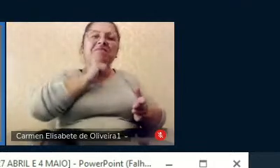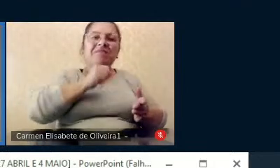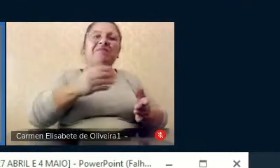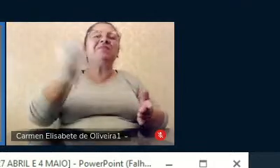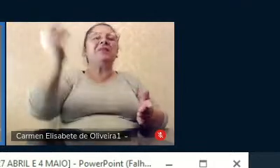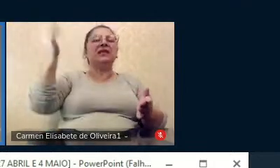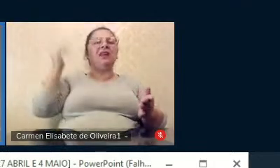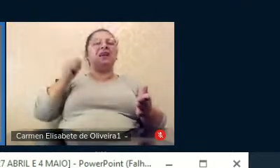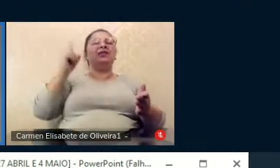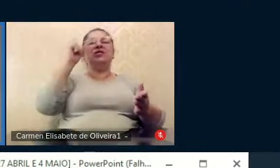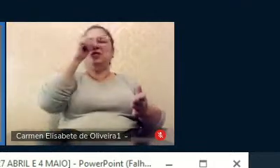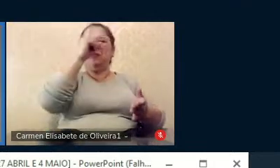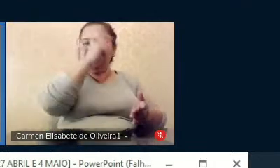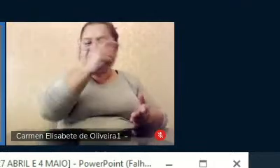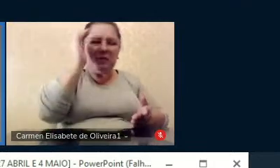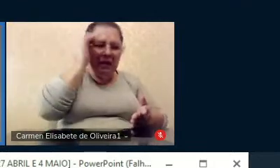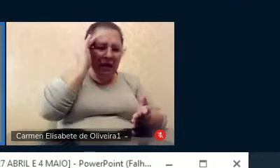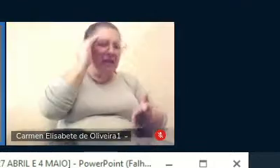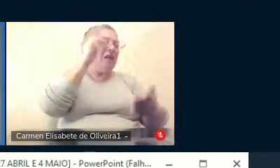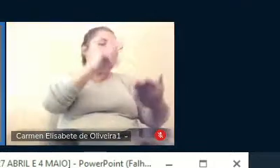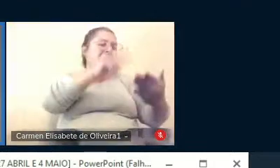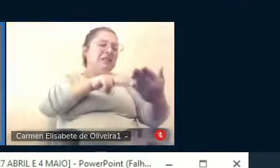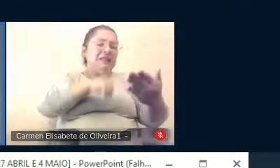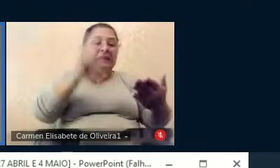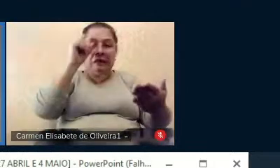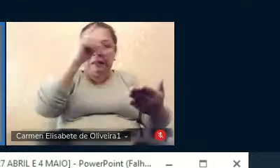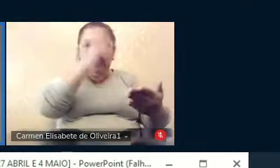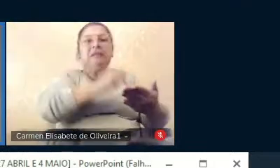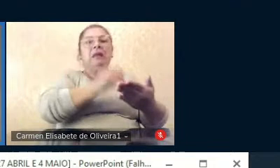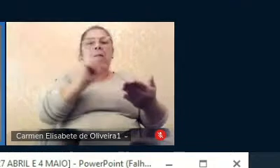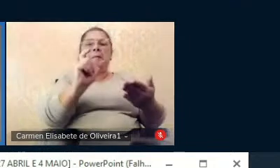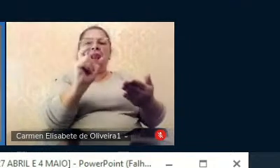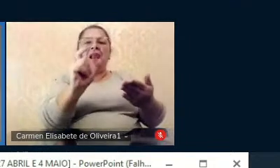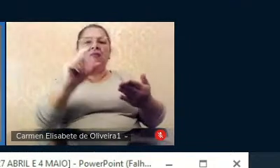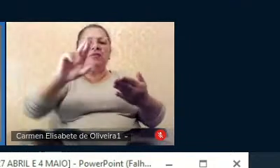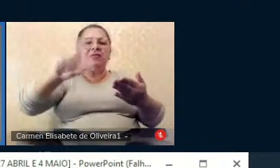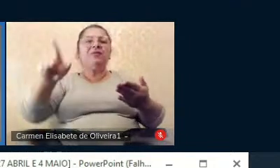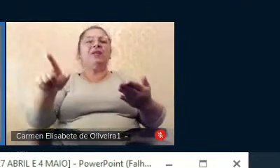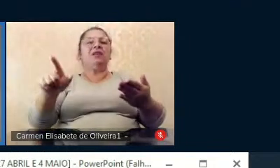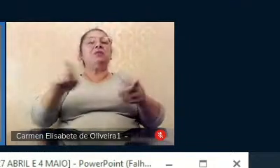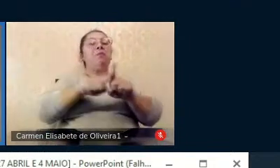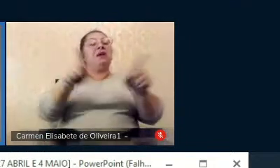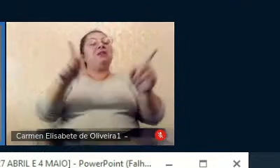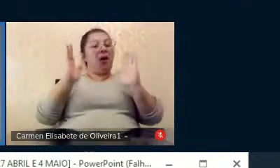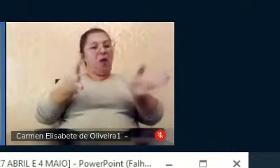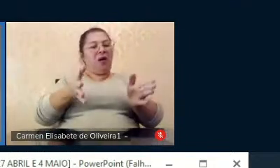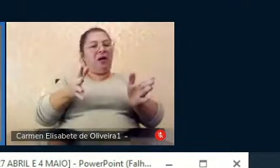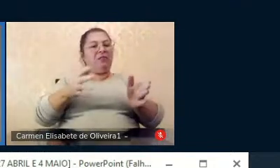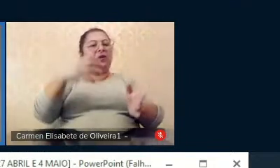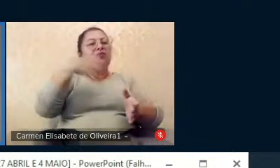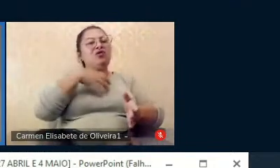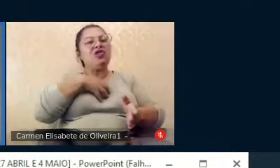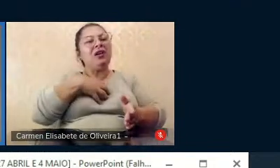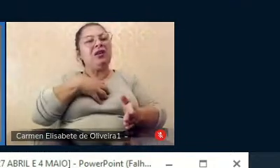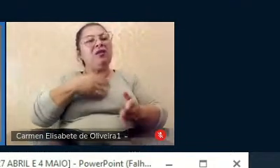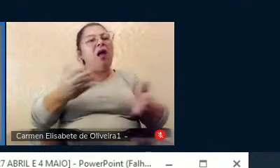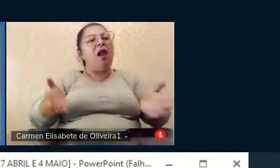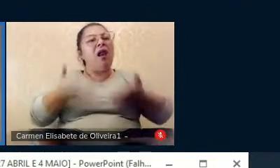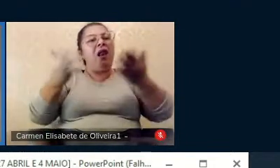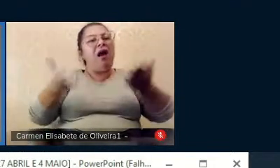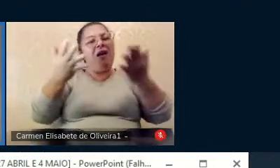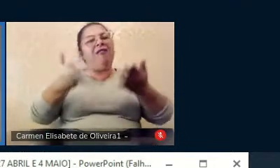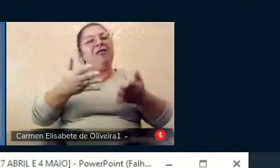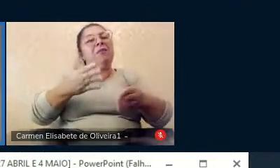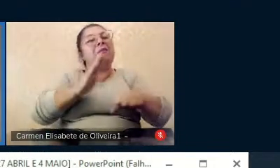escrita difícil, né, complexa, para ter uma forma mais leve, mais agradável e ficar